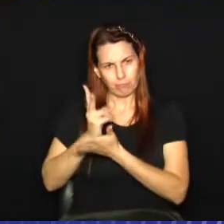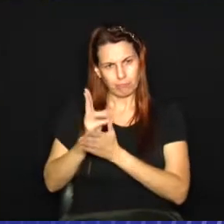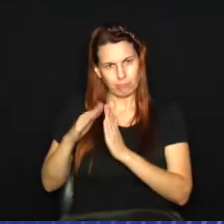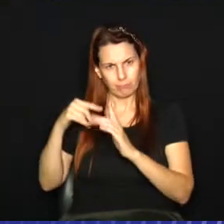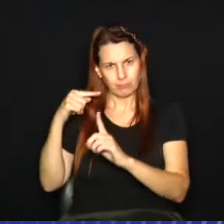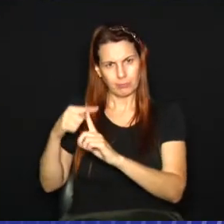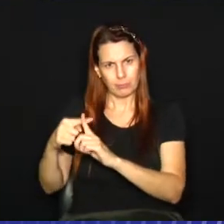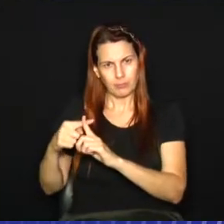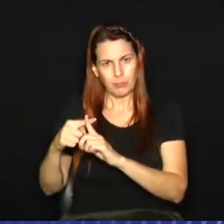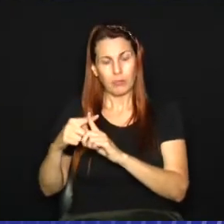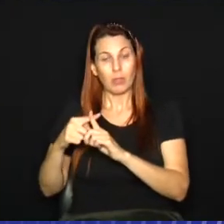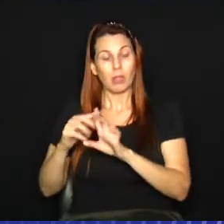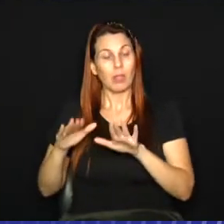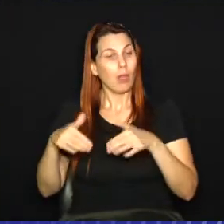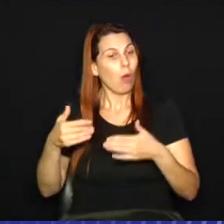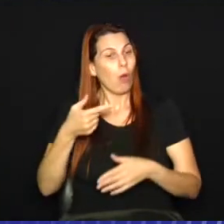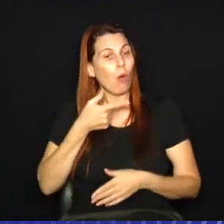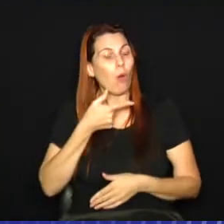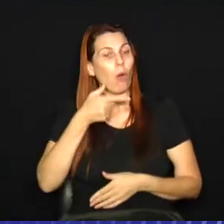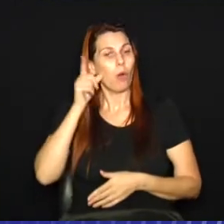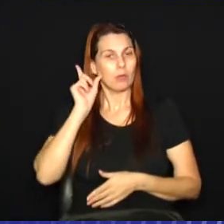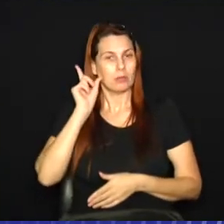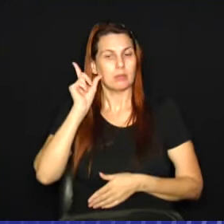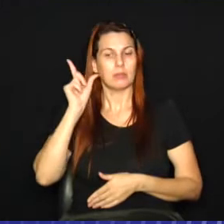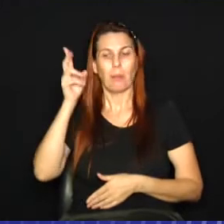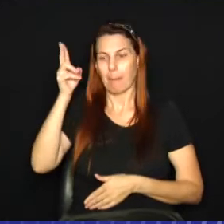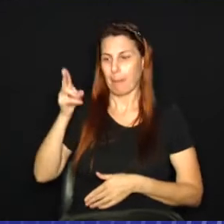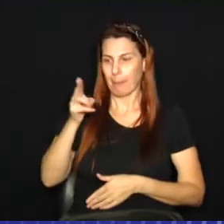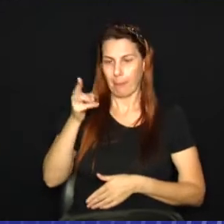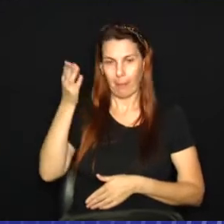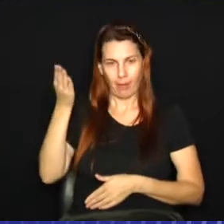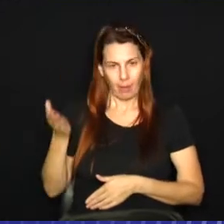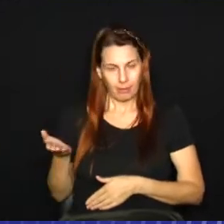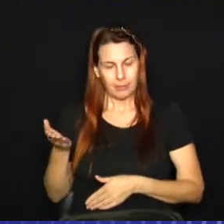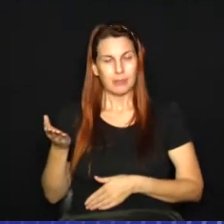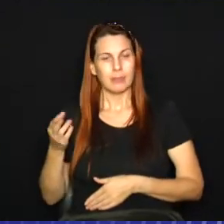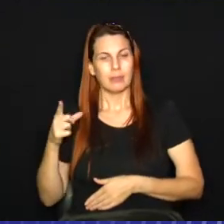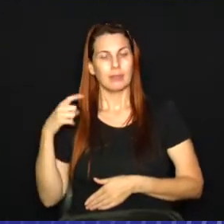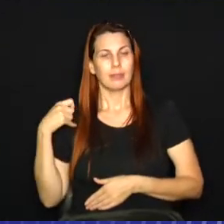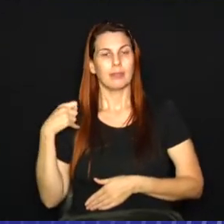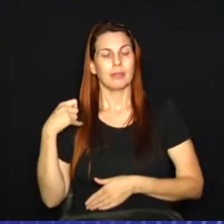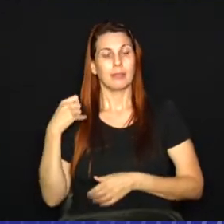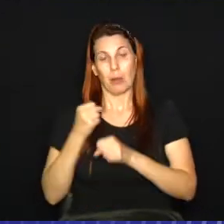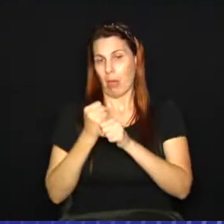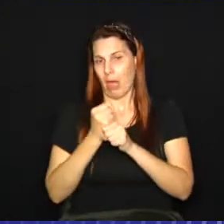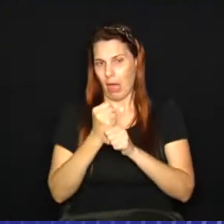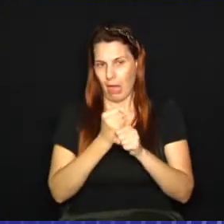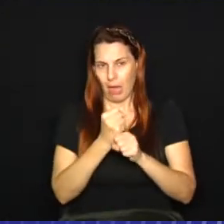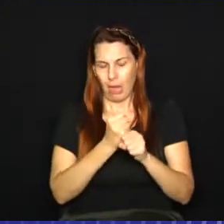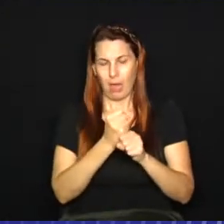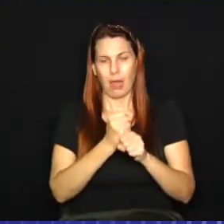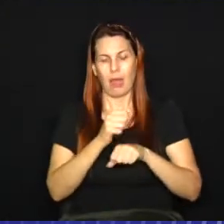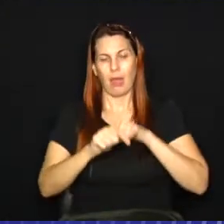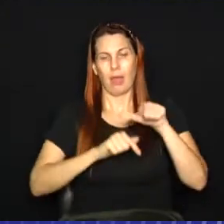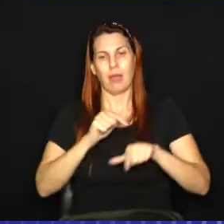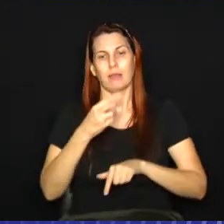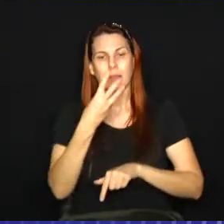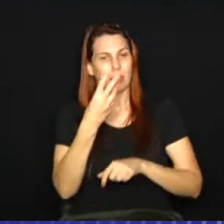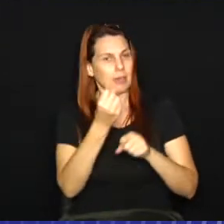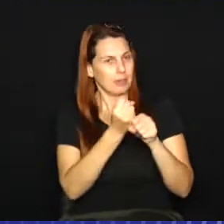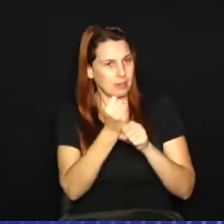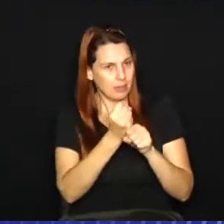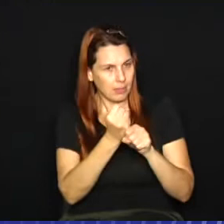E, no dia de ontem, Padre Marco completou 3 anos na paróquia de Santana. Então, peço